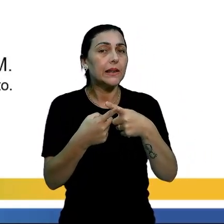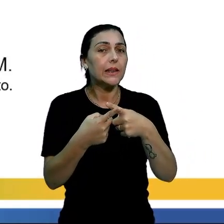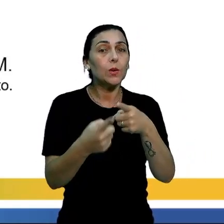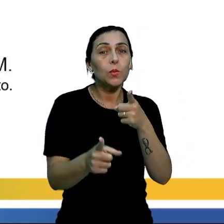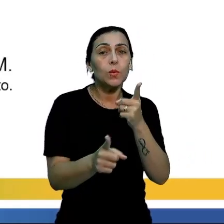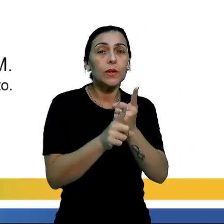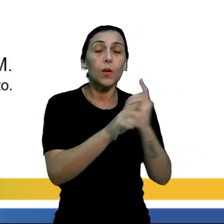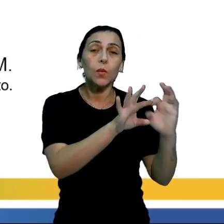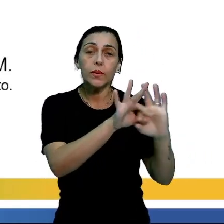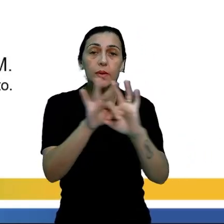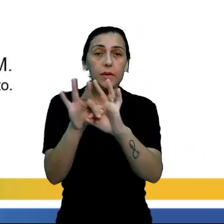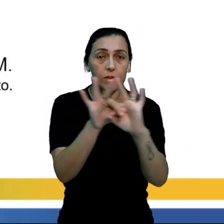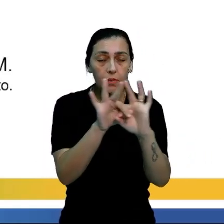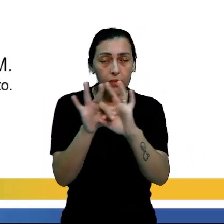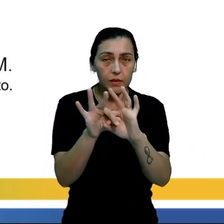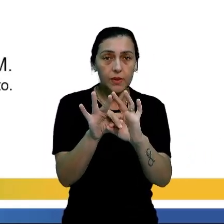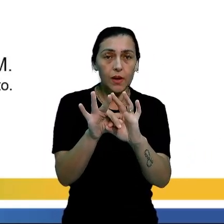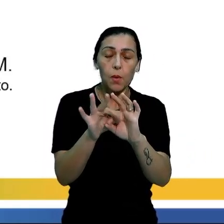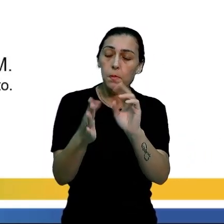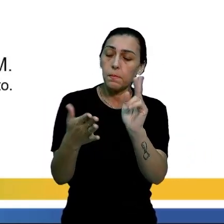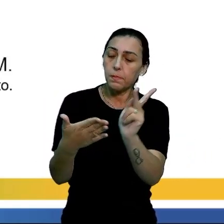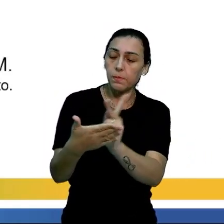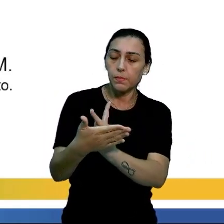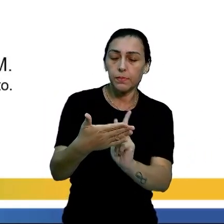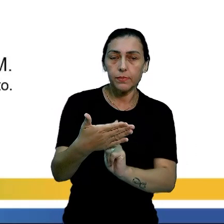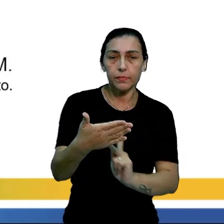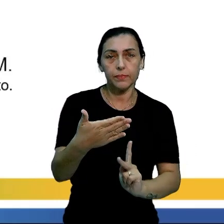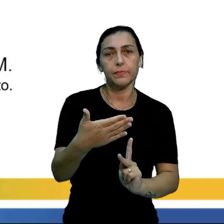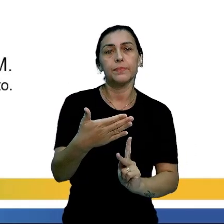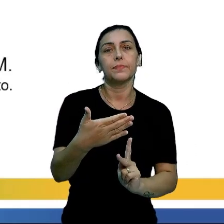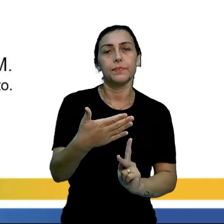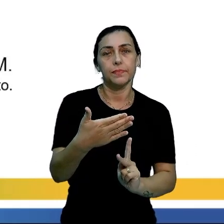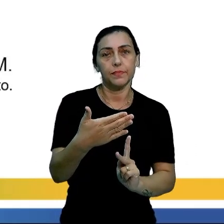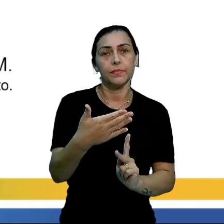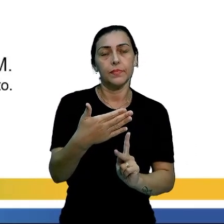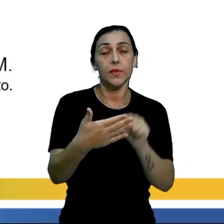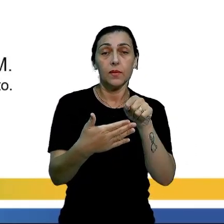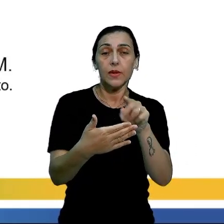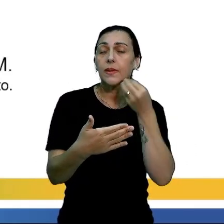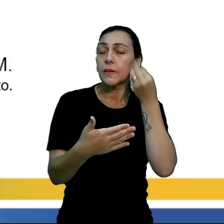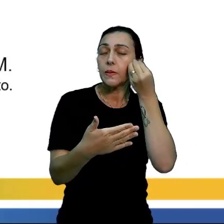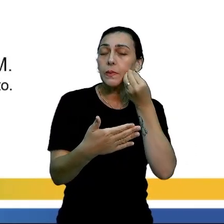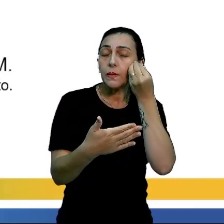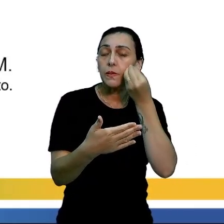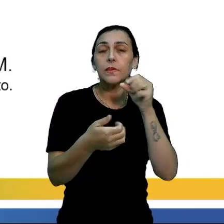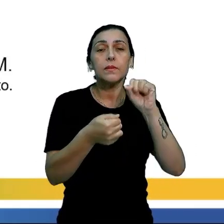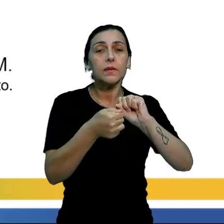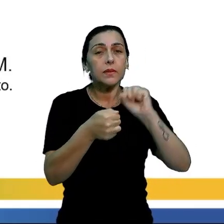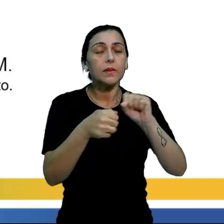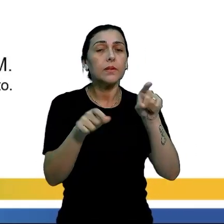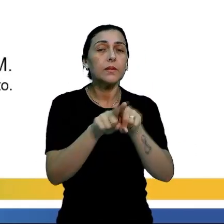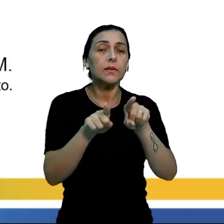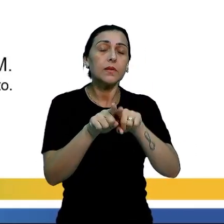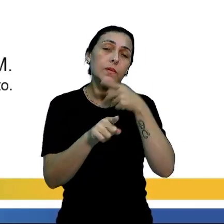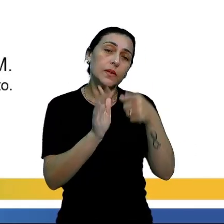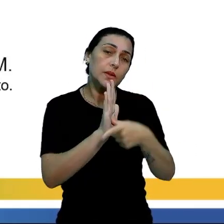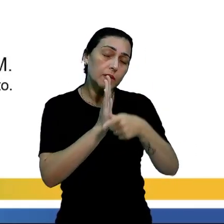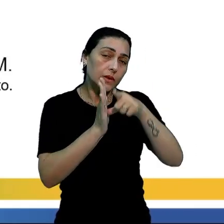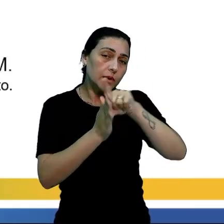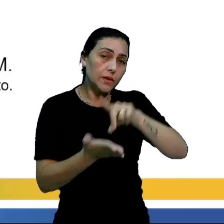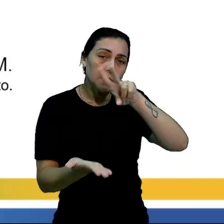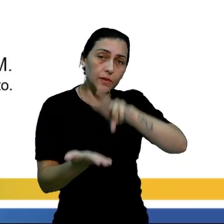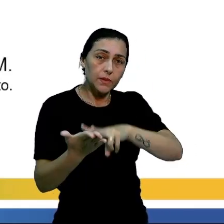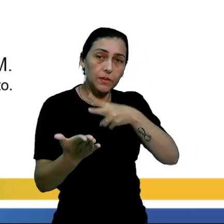ou contextualizar o poema, né? E você tentar fazer também, como eu disse anteriormente, a